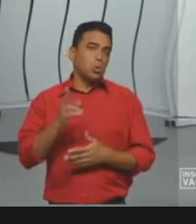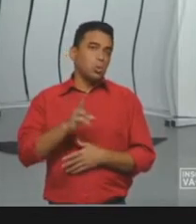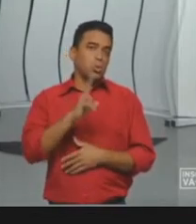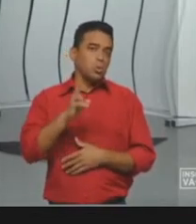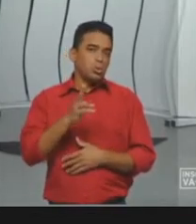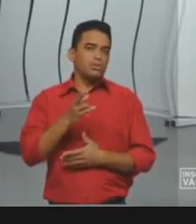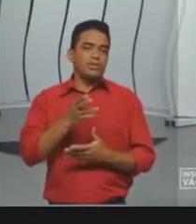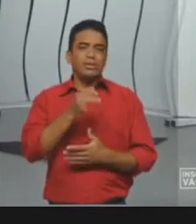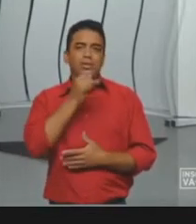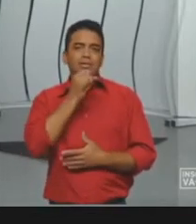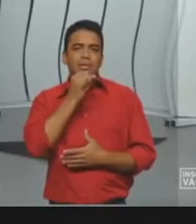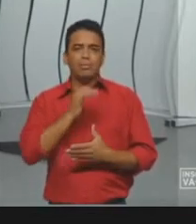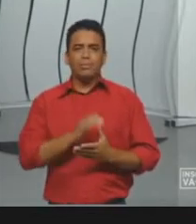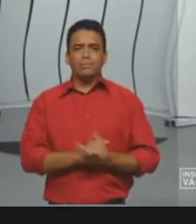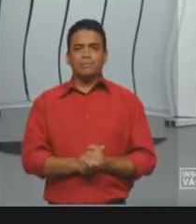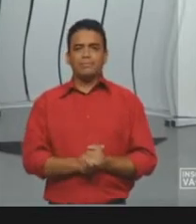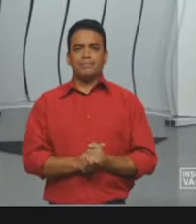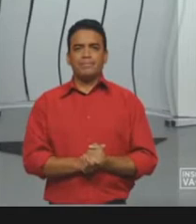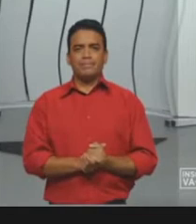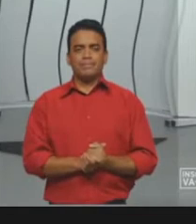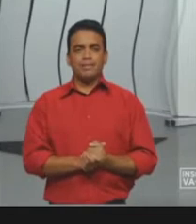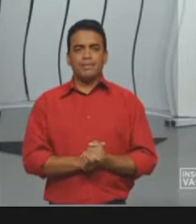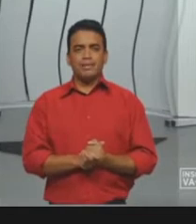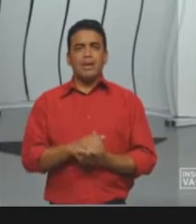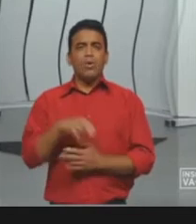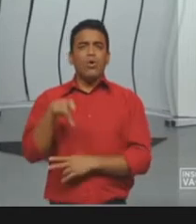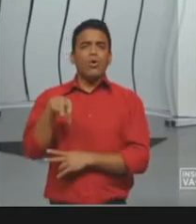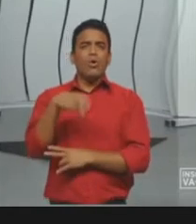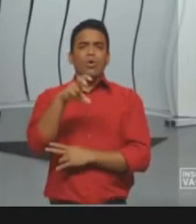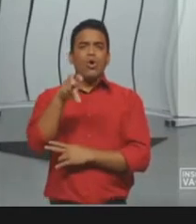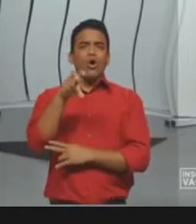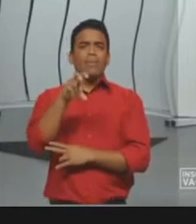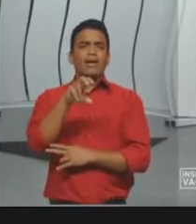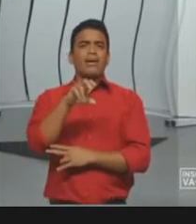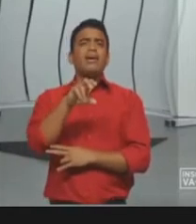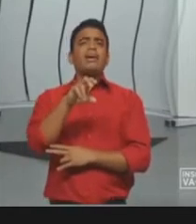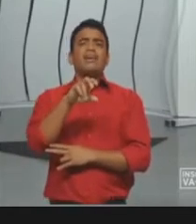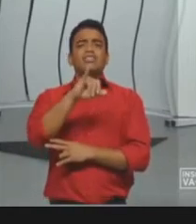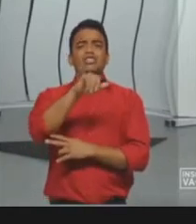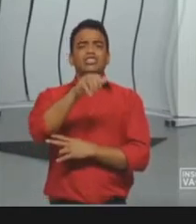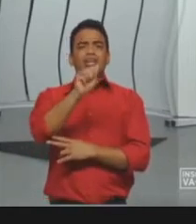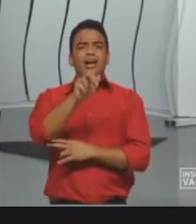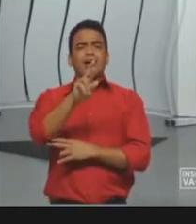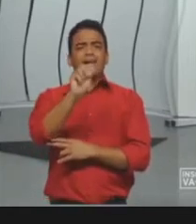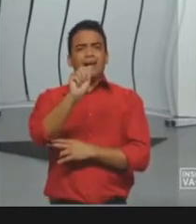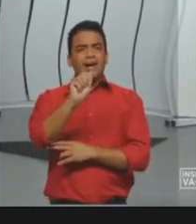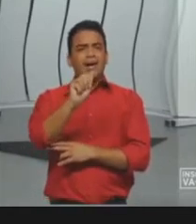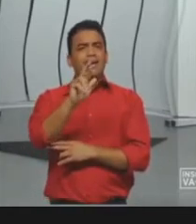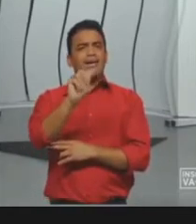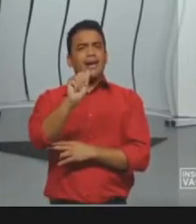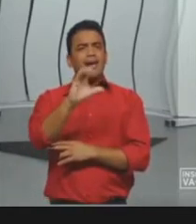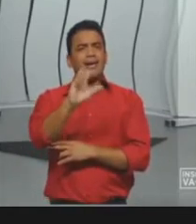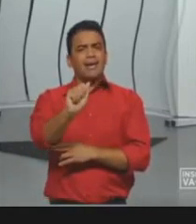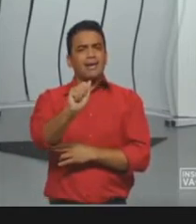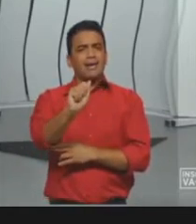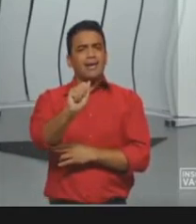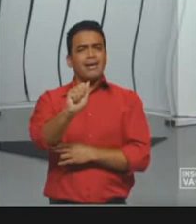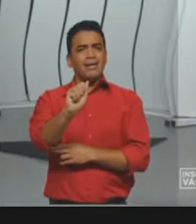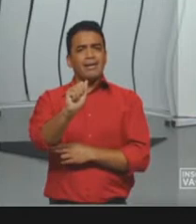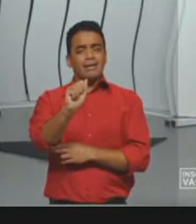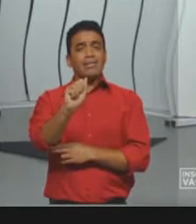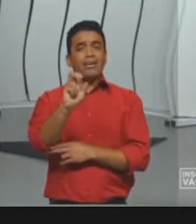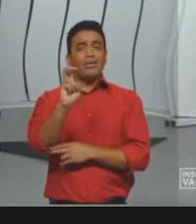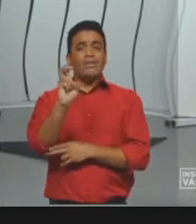dar um exemplo aqui, jararacas. As cobras jararacas, nós utilizamos os venenos da jararaca para